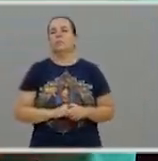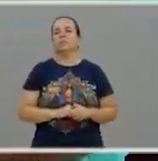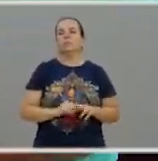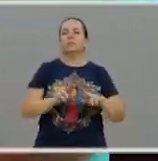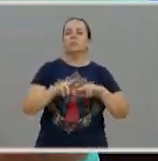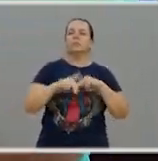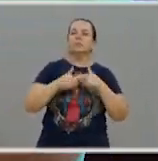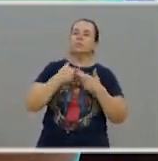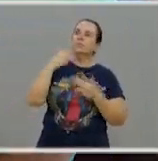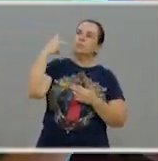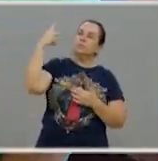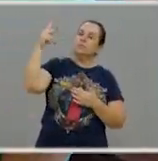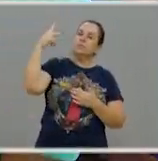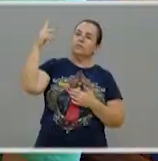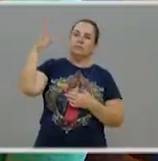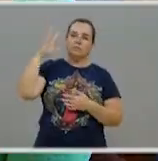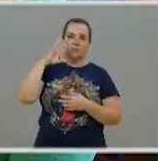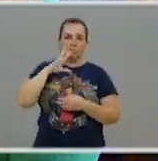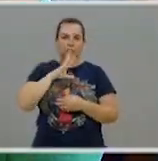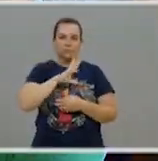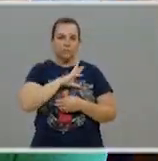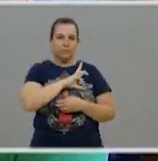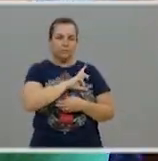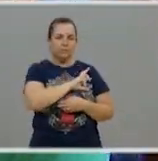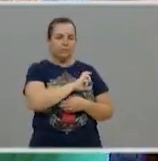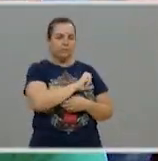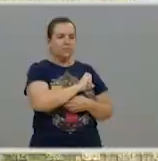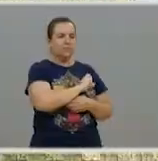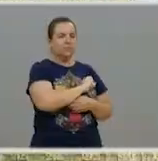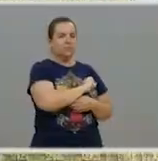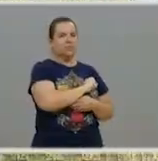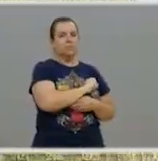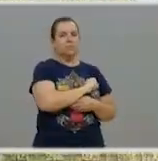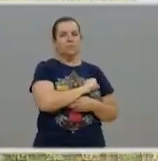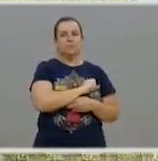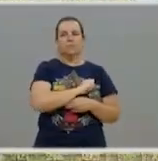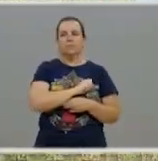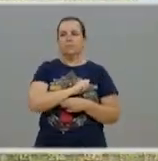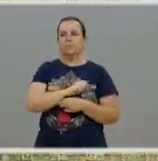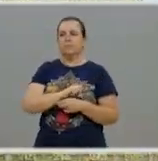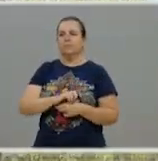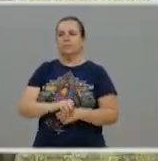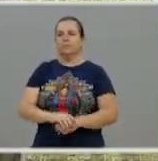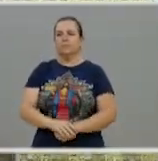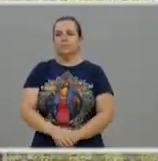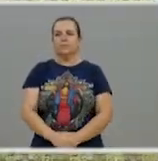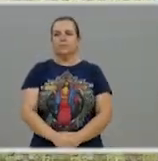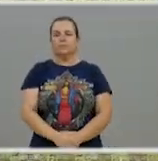Senhor, por vosso amor. Por vosso imenso